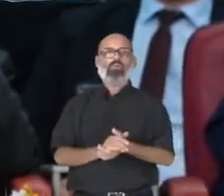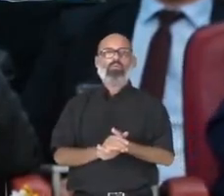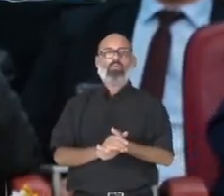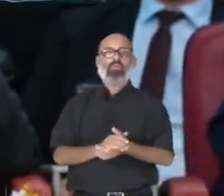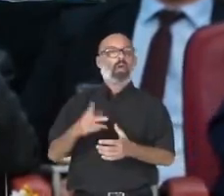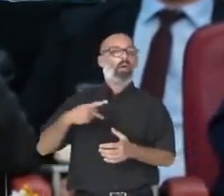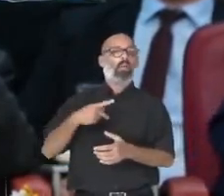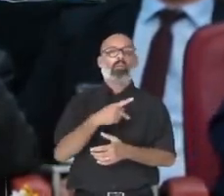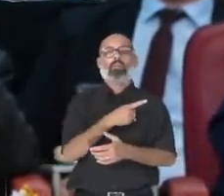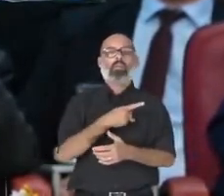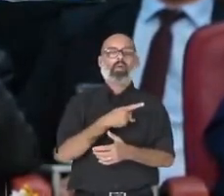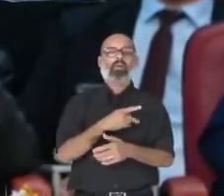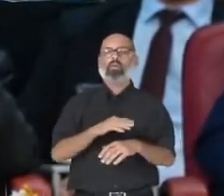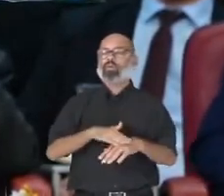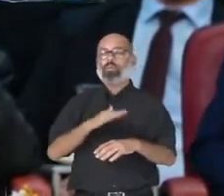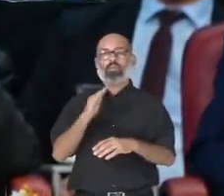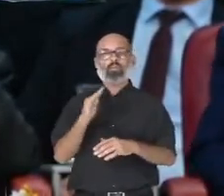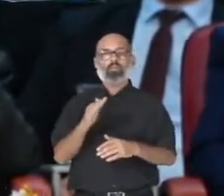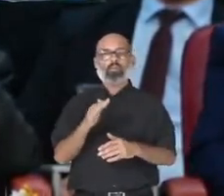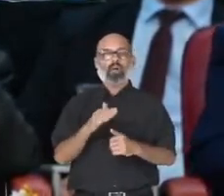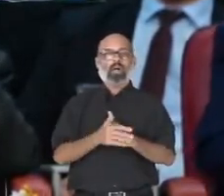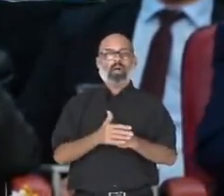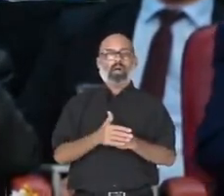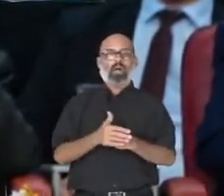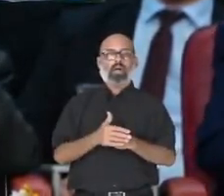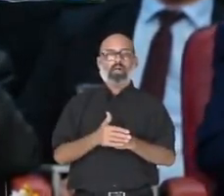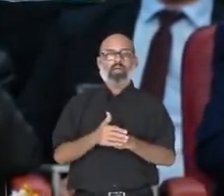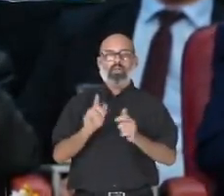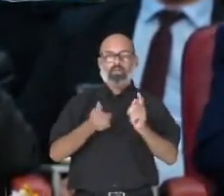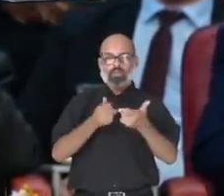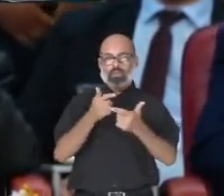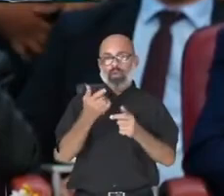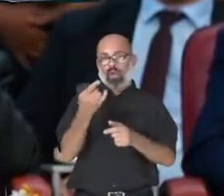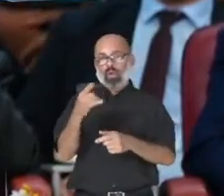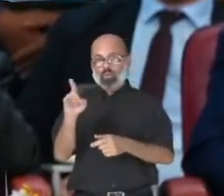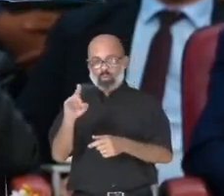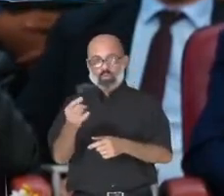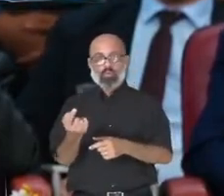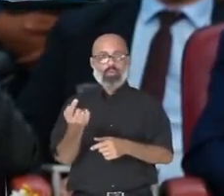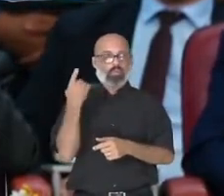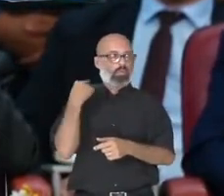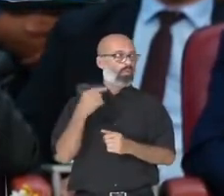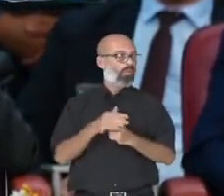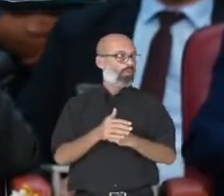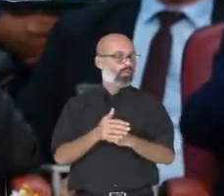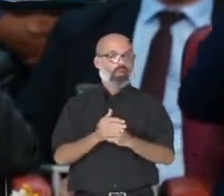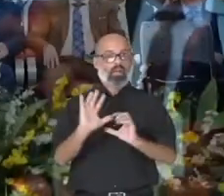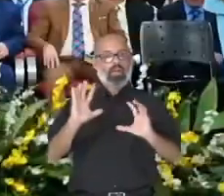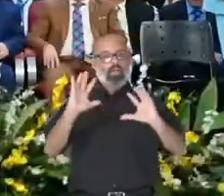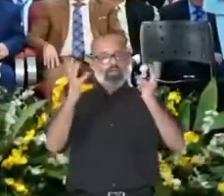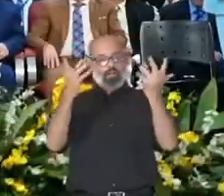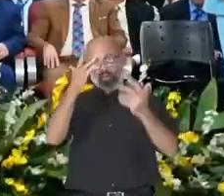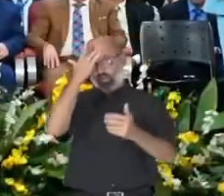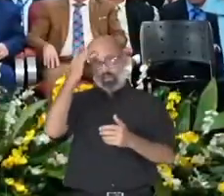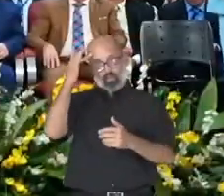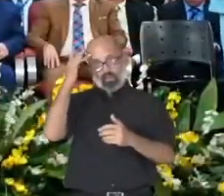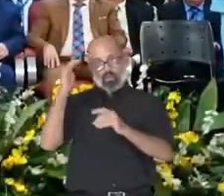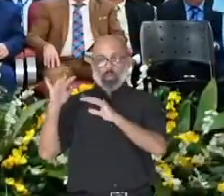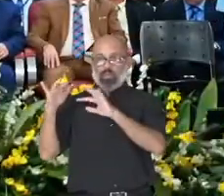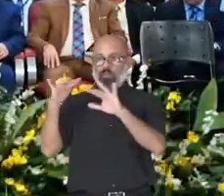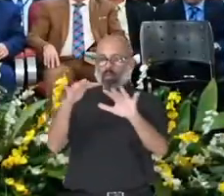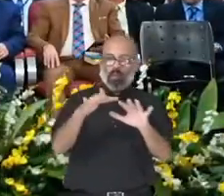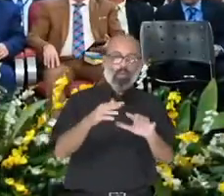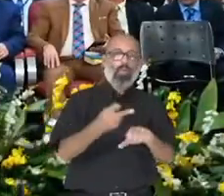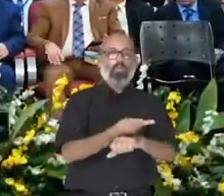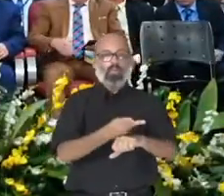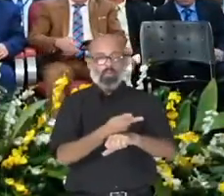falar, pastor, está tendo mais gente vindo para Gideões agora do que a última vez da grande festa. As pessoas começaram a procurar de novo,